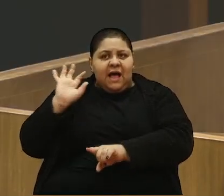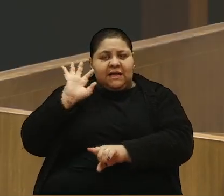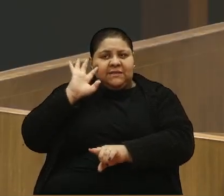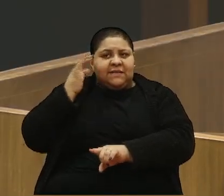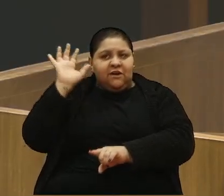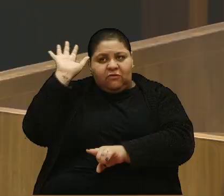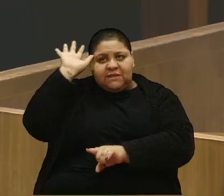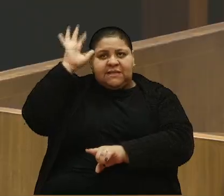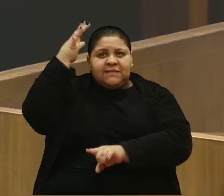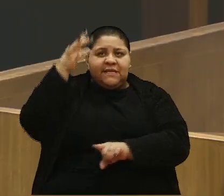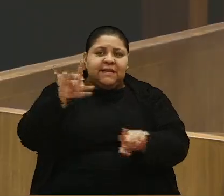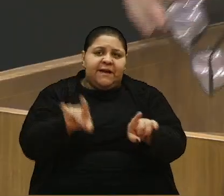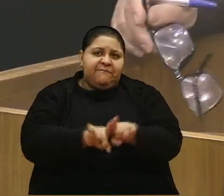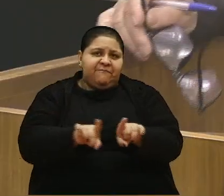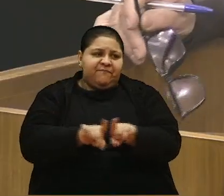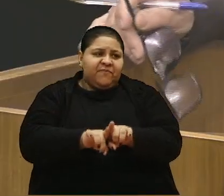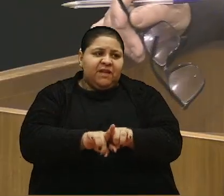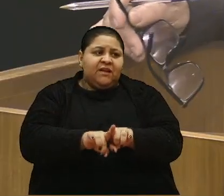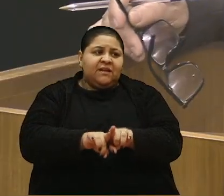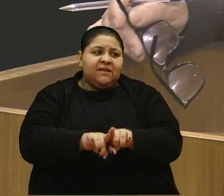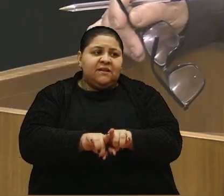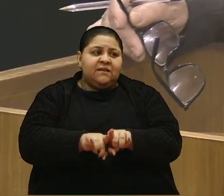eu quero dizer para os senhores que eu visitei